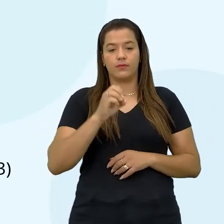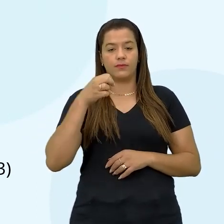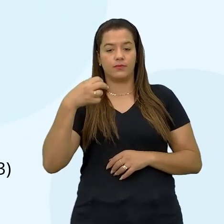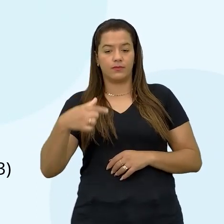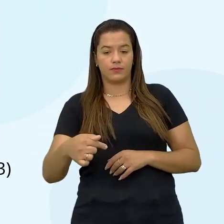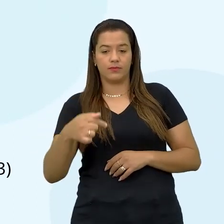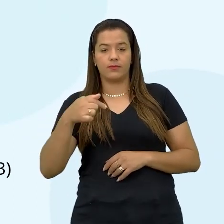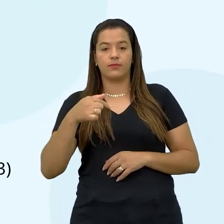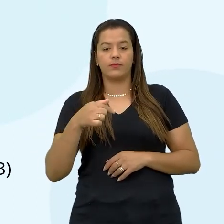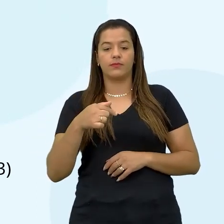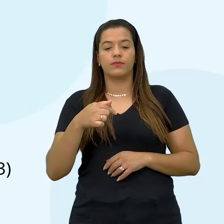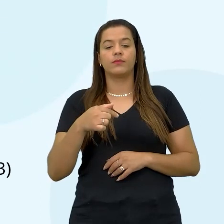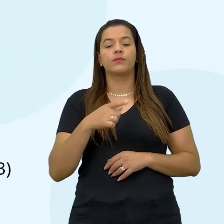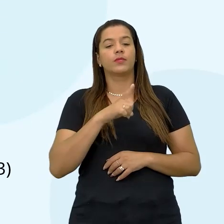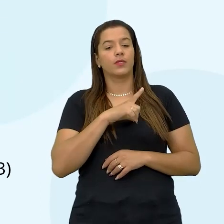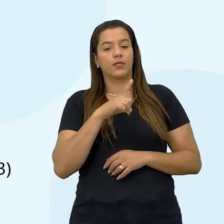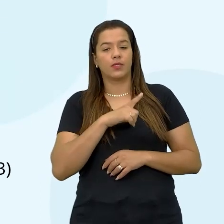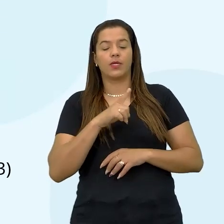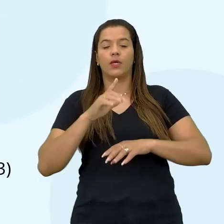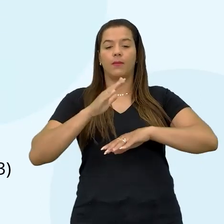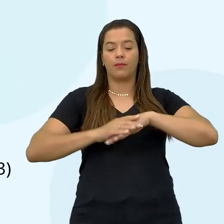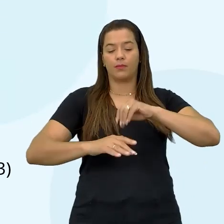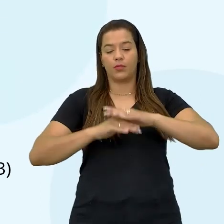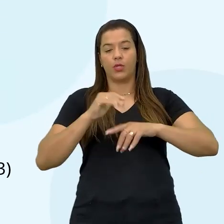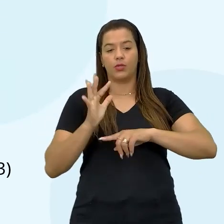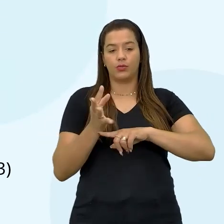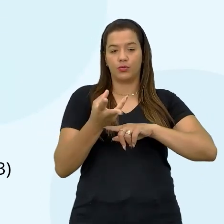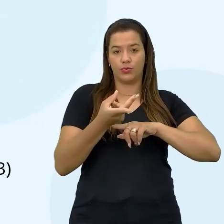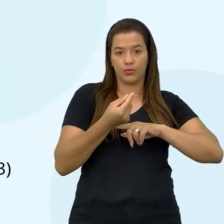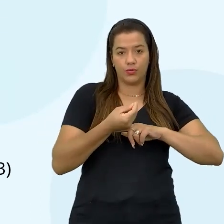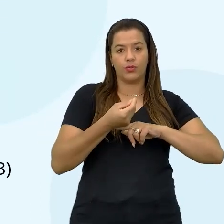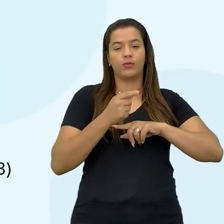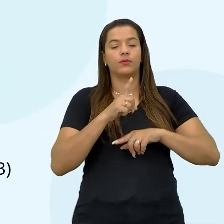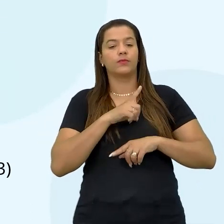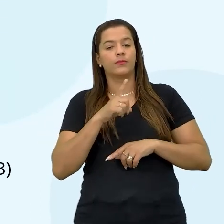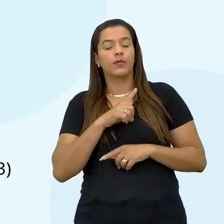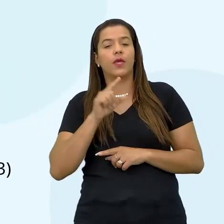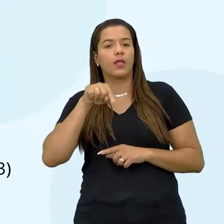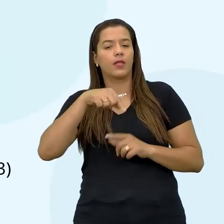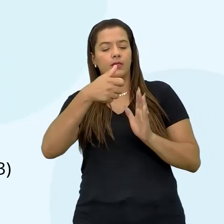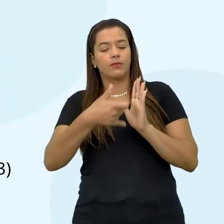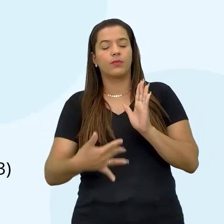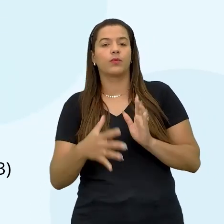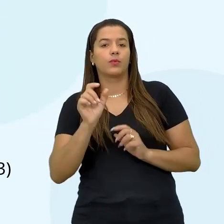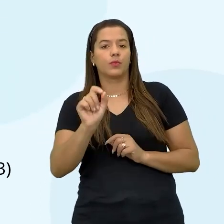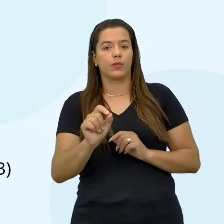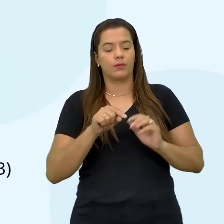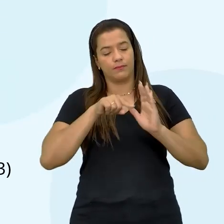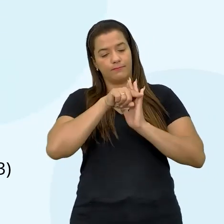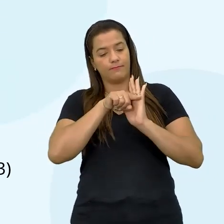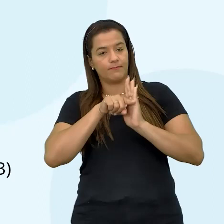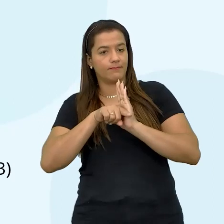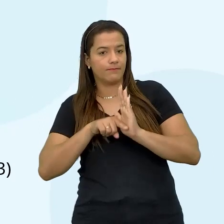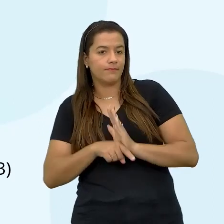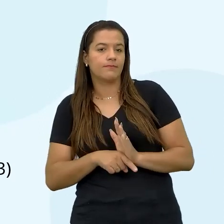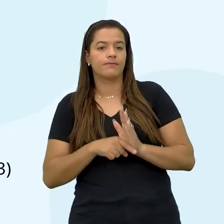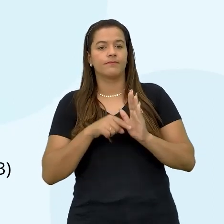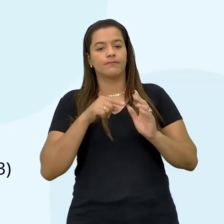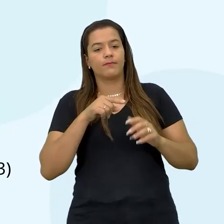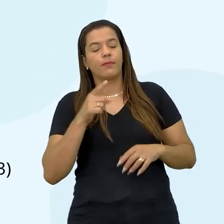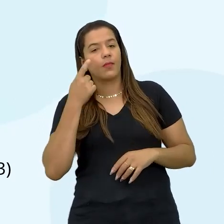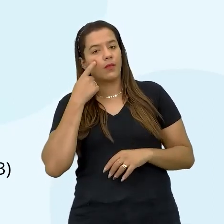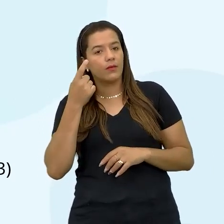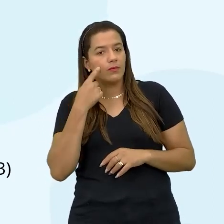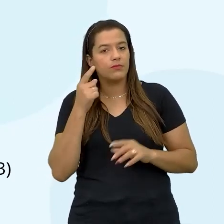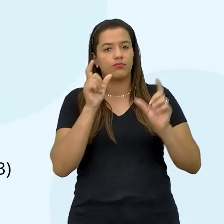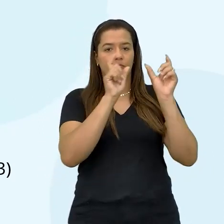EF07AR01, que é uma habilidade de arte, que diz o seguinte: pesquisar, apreciar e analisar mosaico,